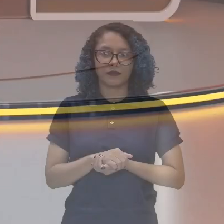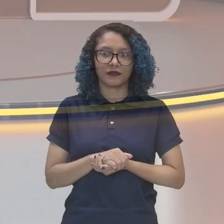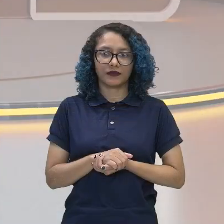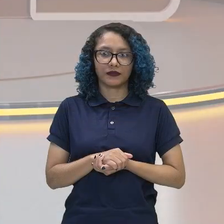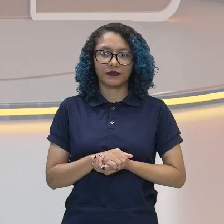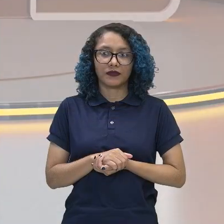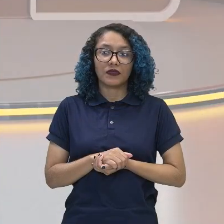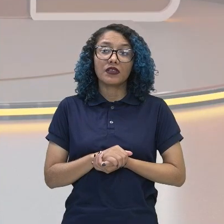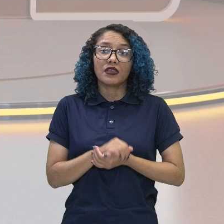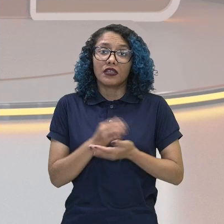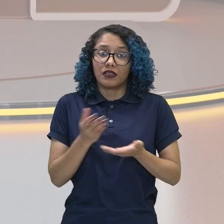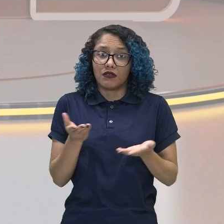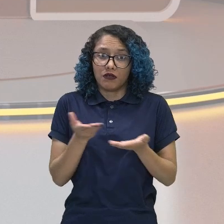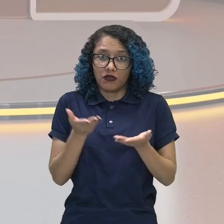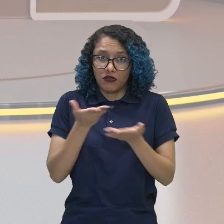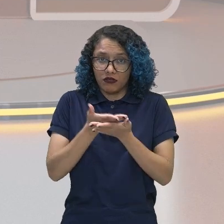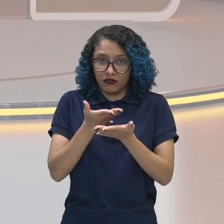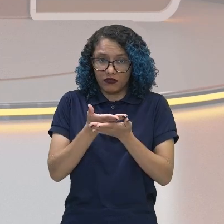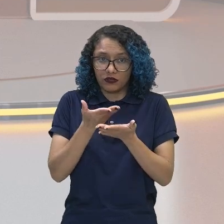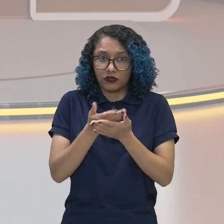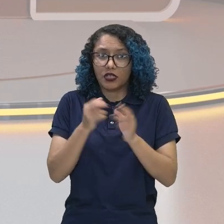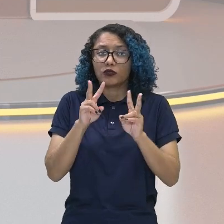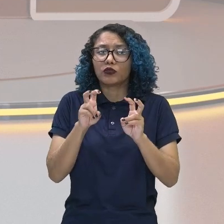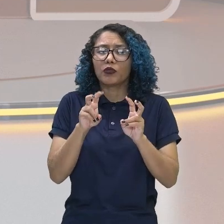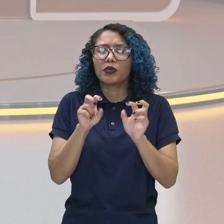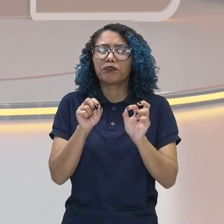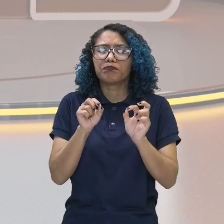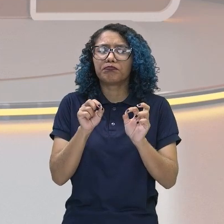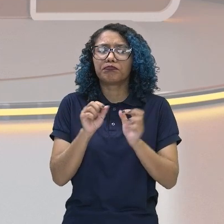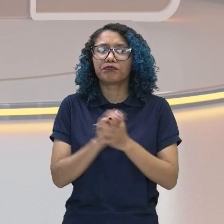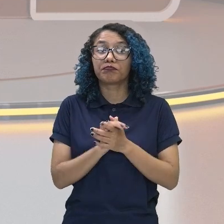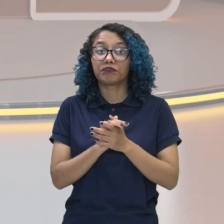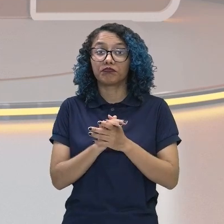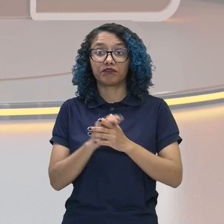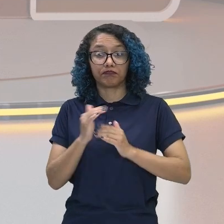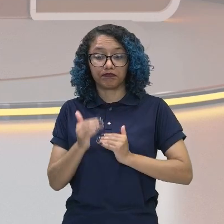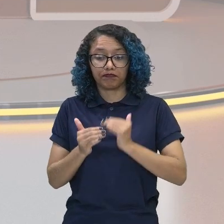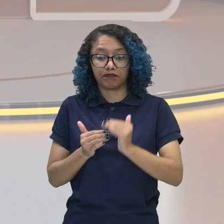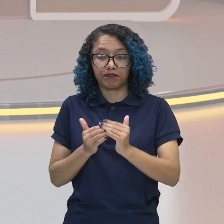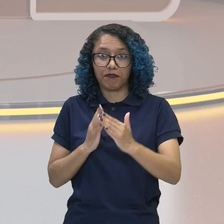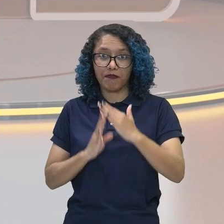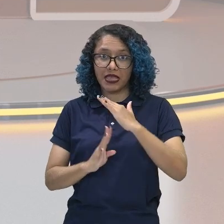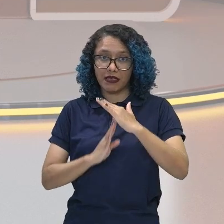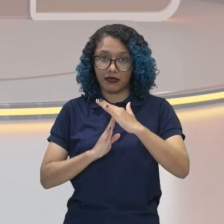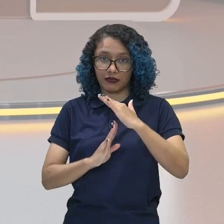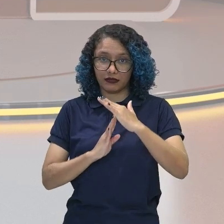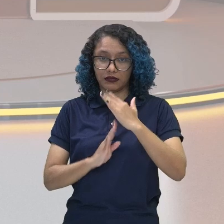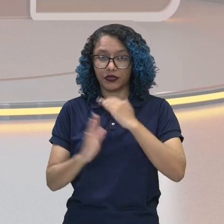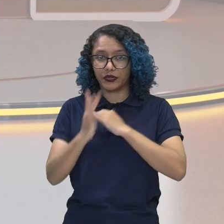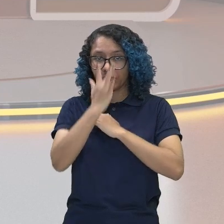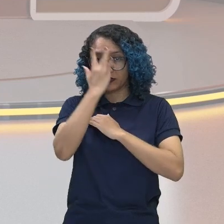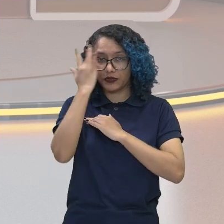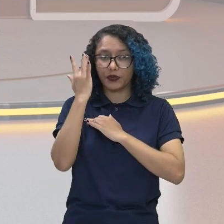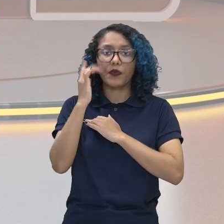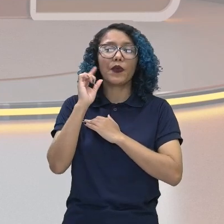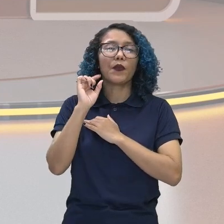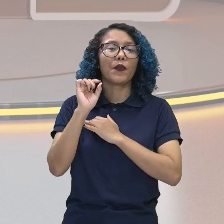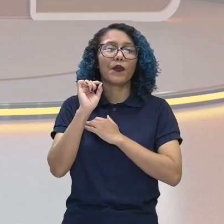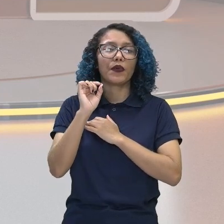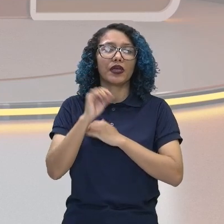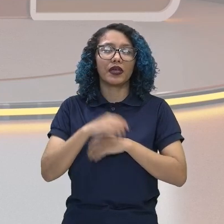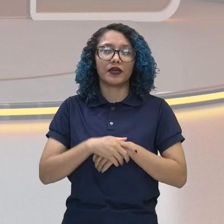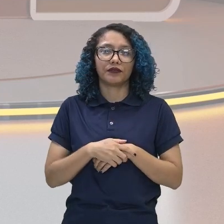Nós iremos estudar sobre o processo de migração, as pessoas que começam a ir